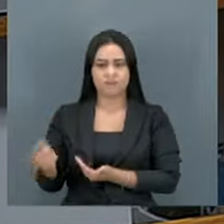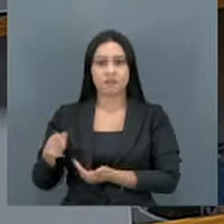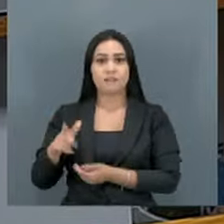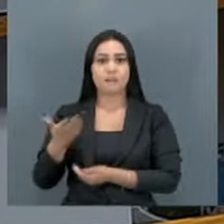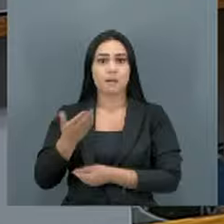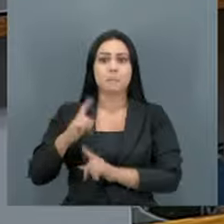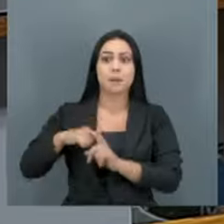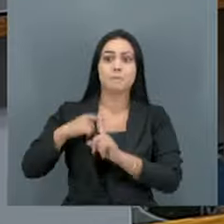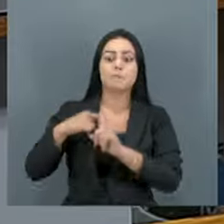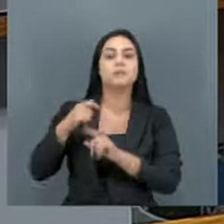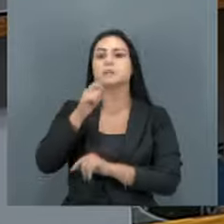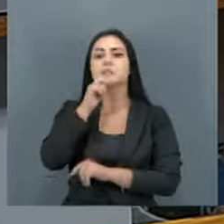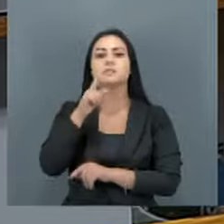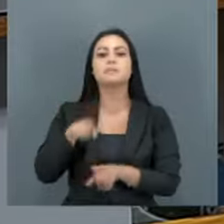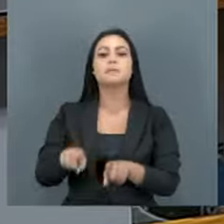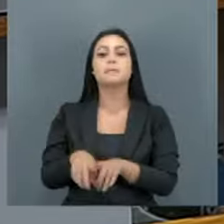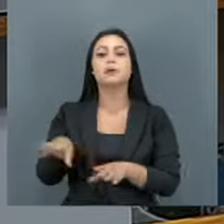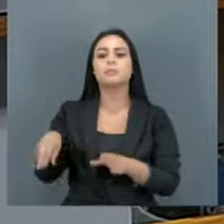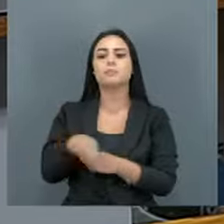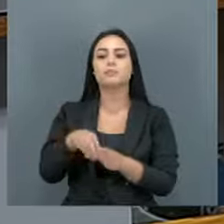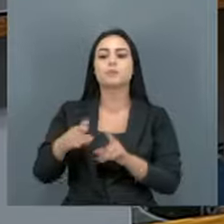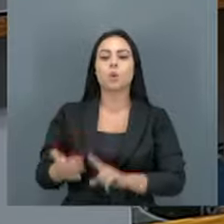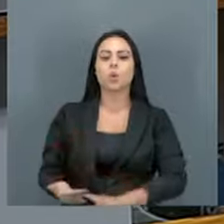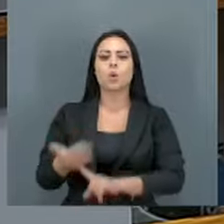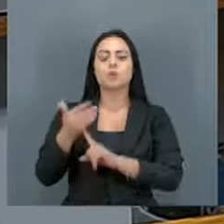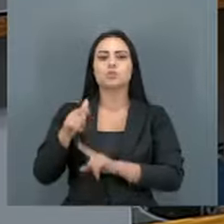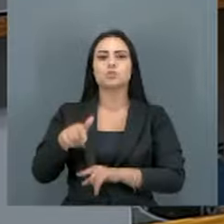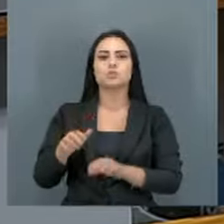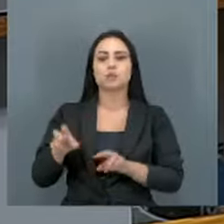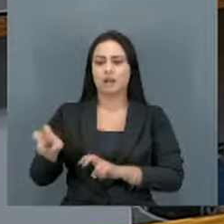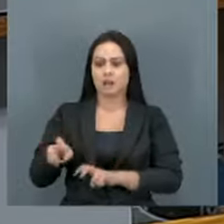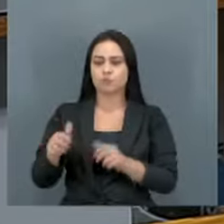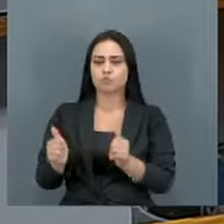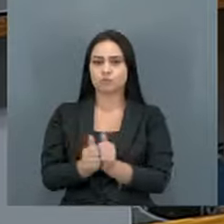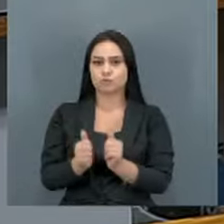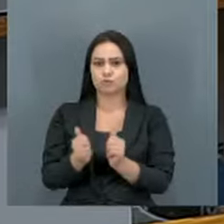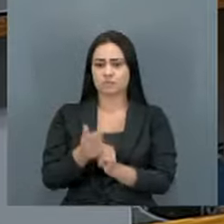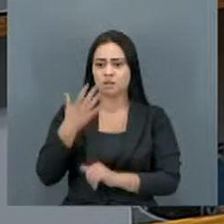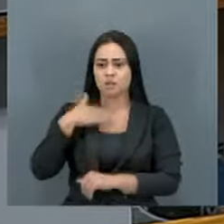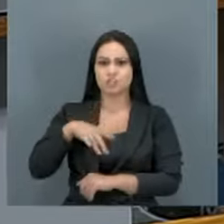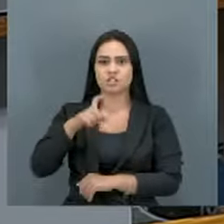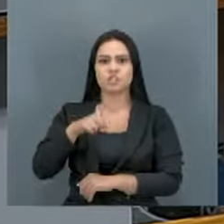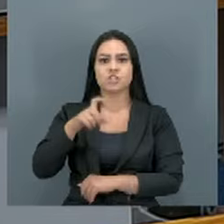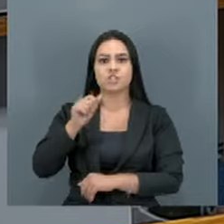que isso, inclusive tecnologia no agro, junto com os meninos chavante.